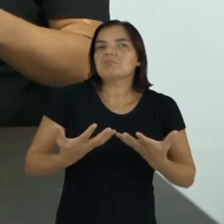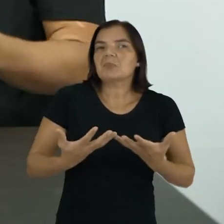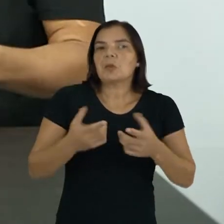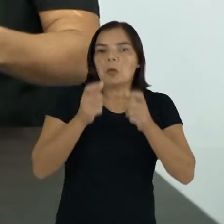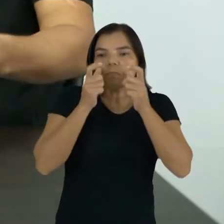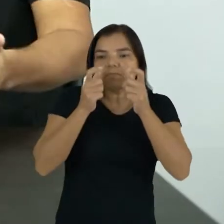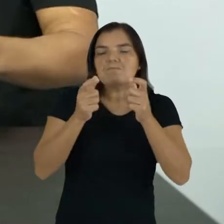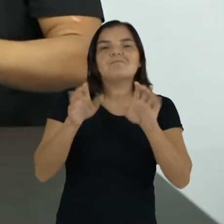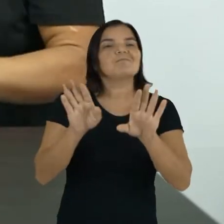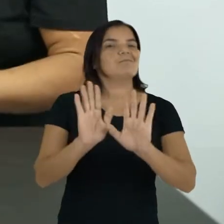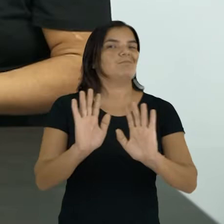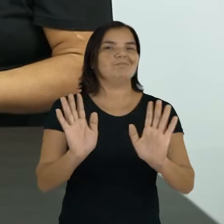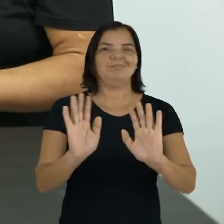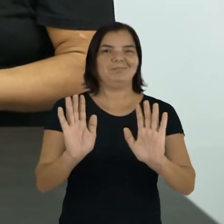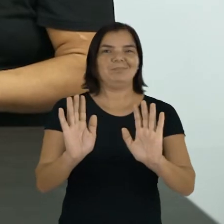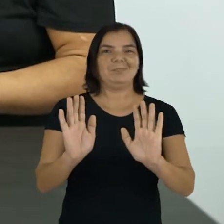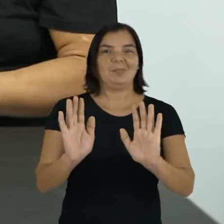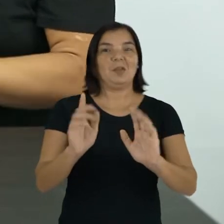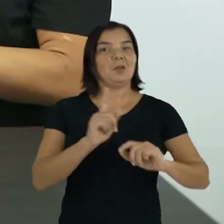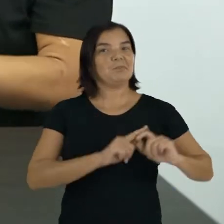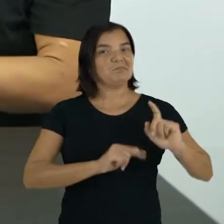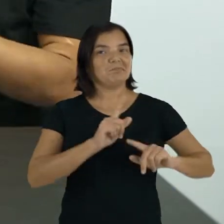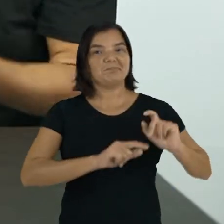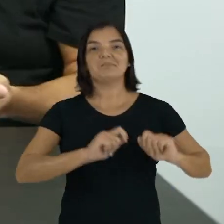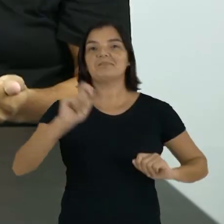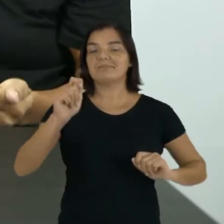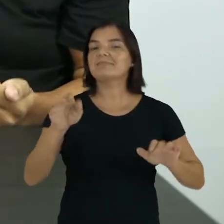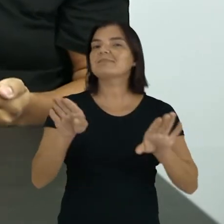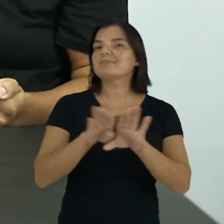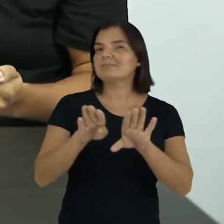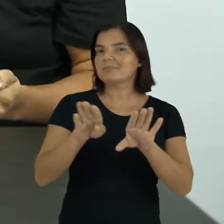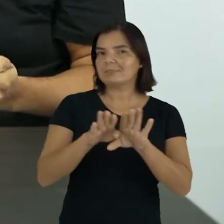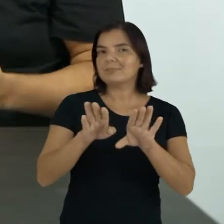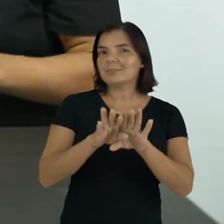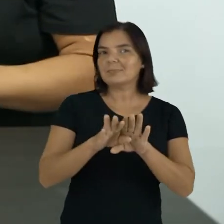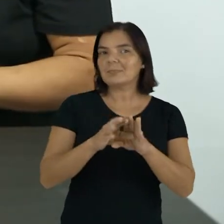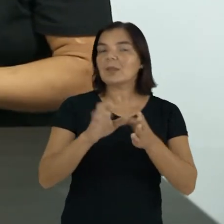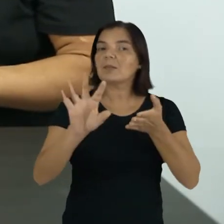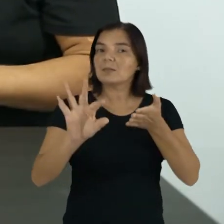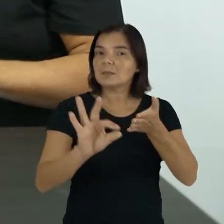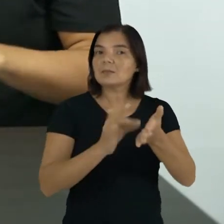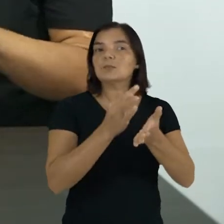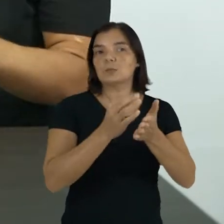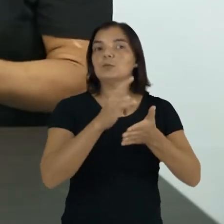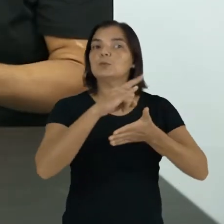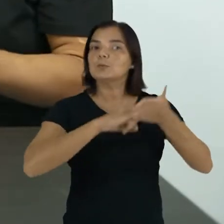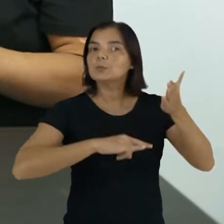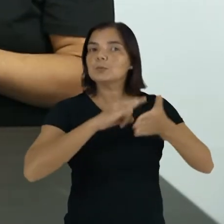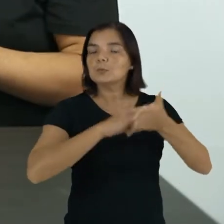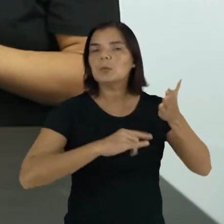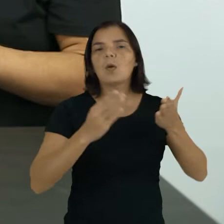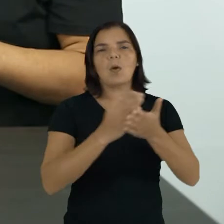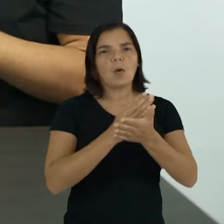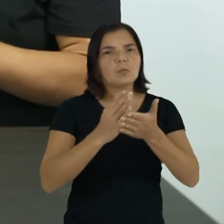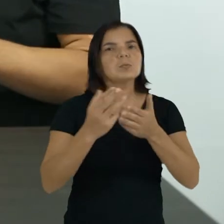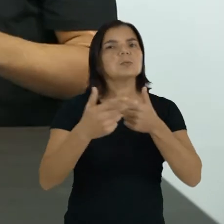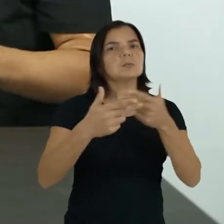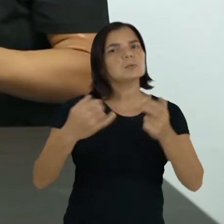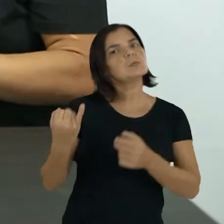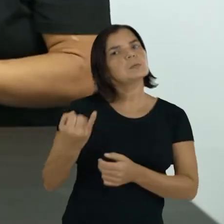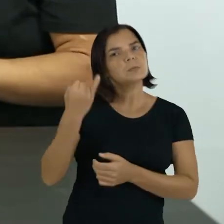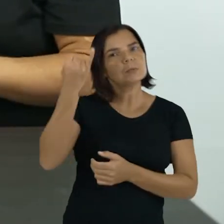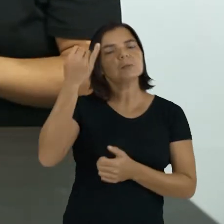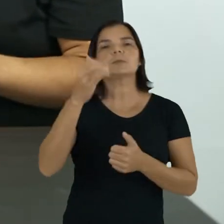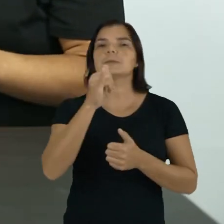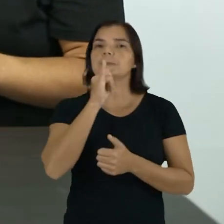empolgação, interesse, né? Em ocupar o território acreano. Inclusive, nesse Tratado de Petrópolis, algumas coisas foram importantes, como, por